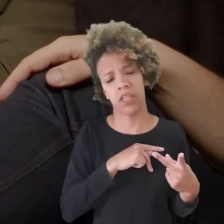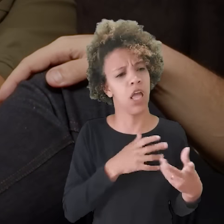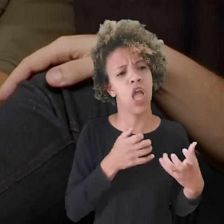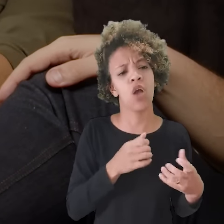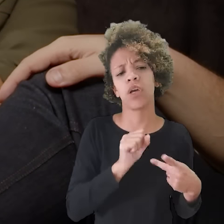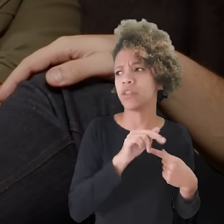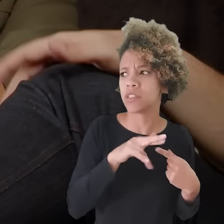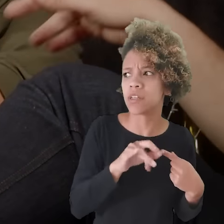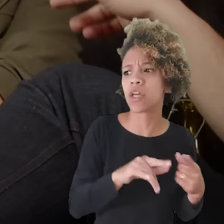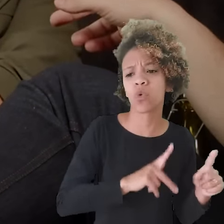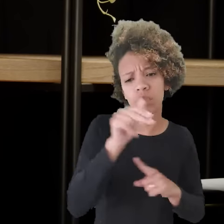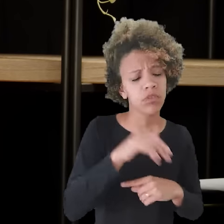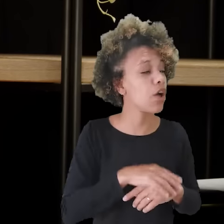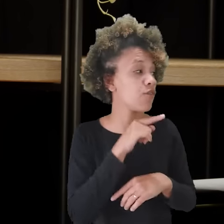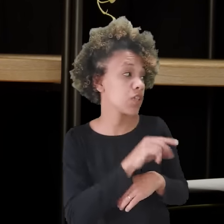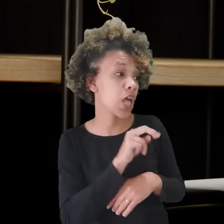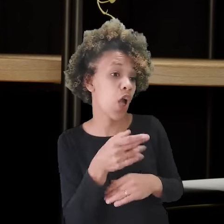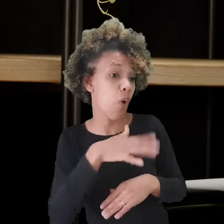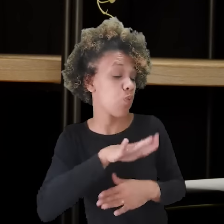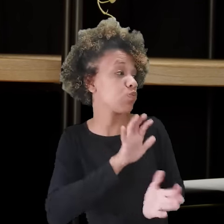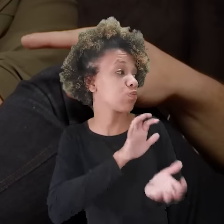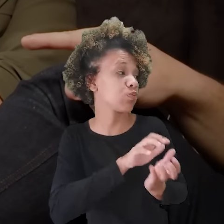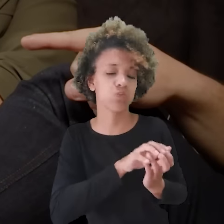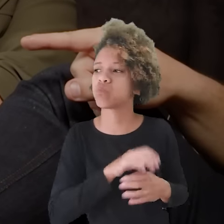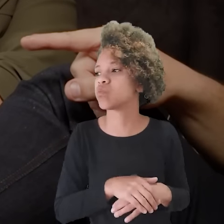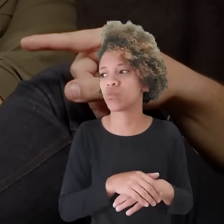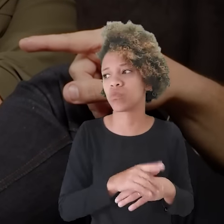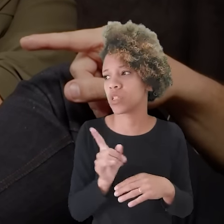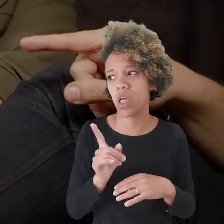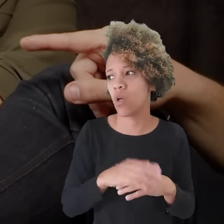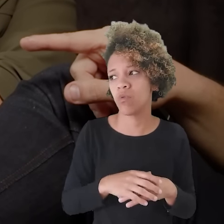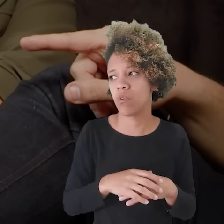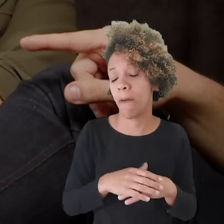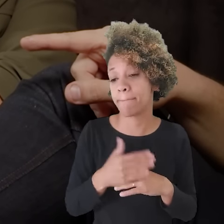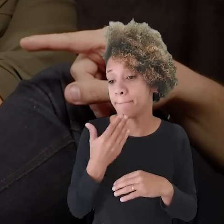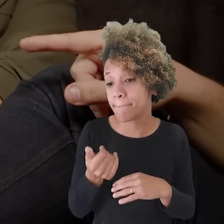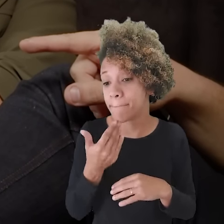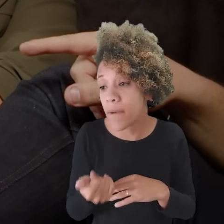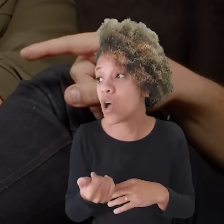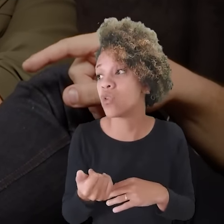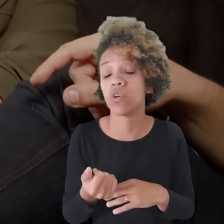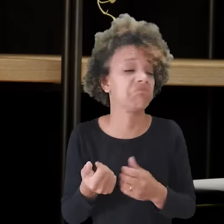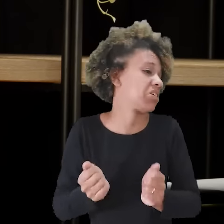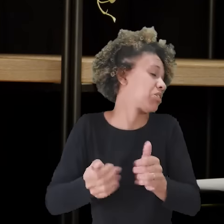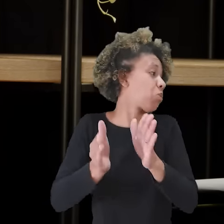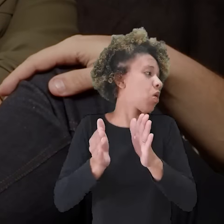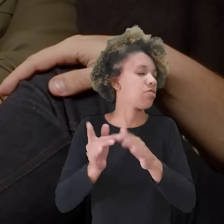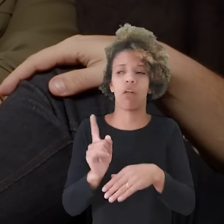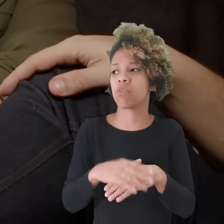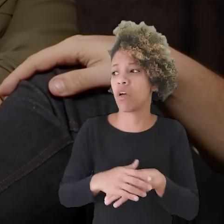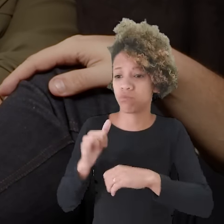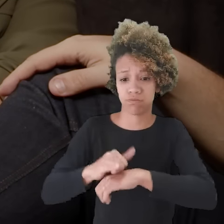eu quero que você tá você ou os Recifes que exploda